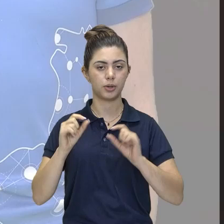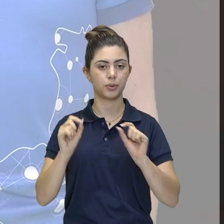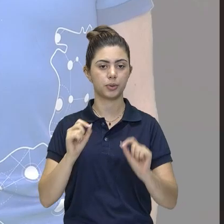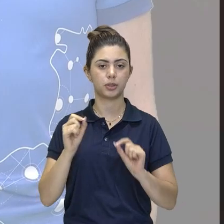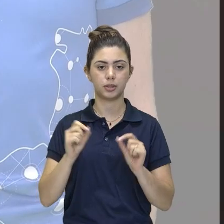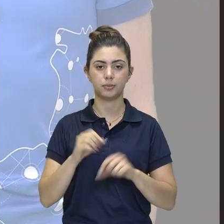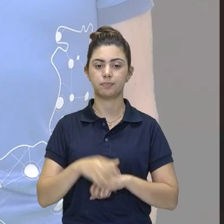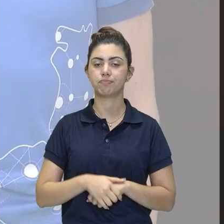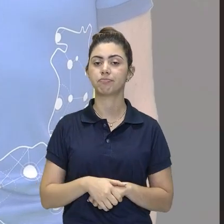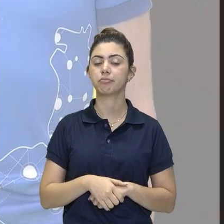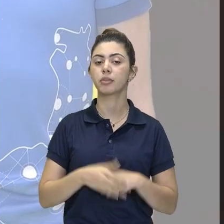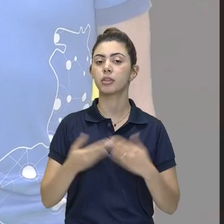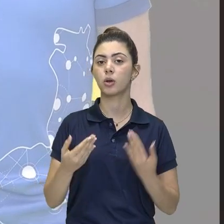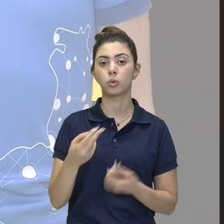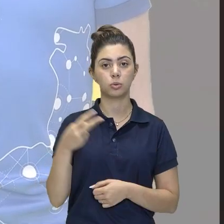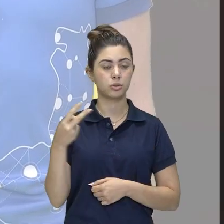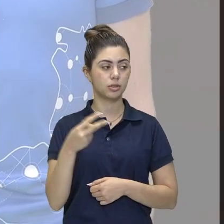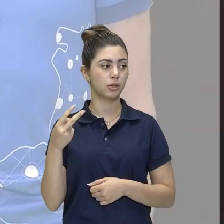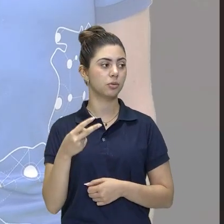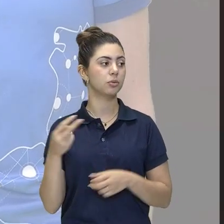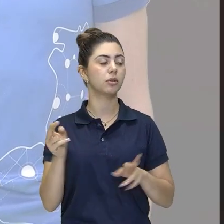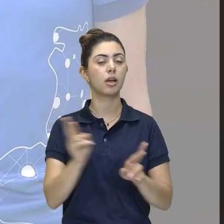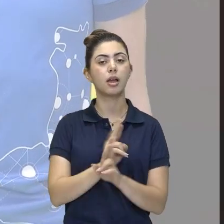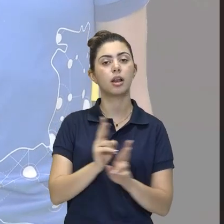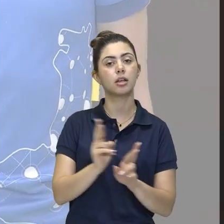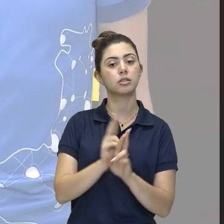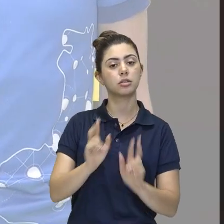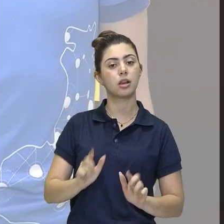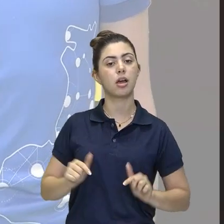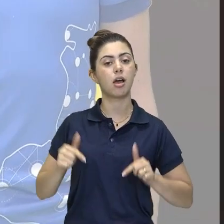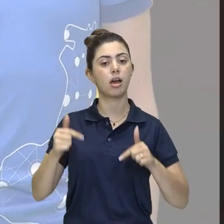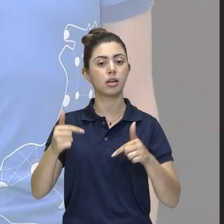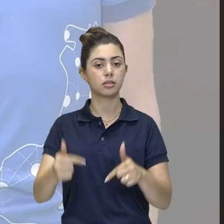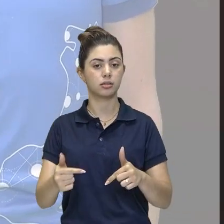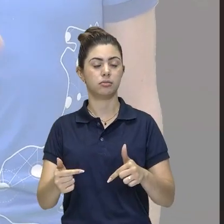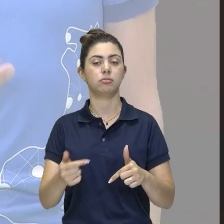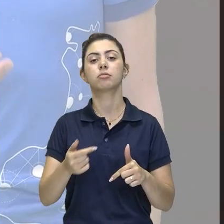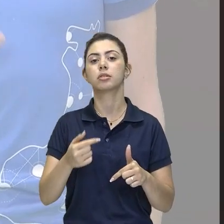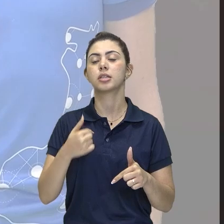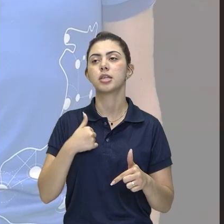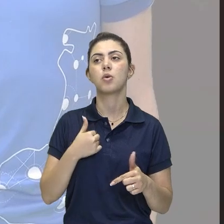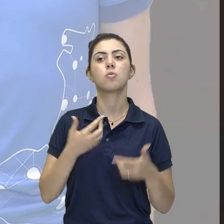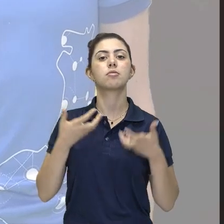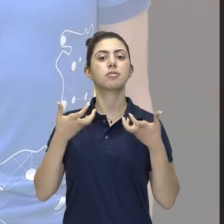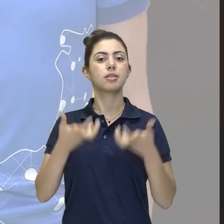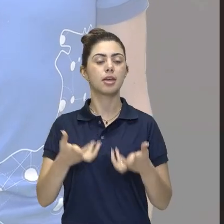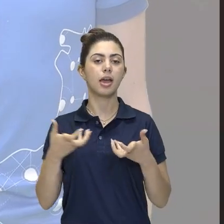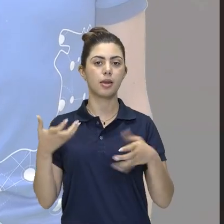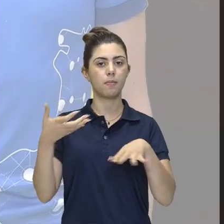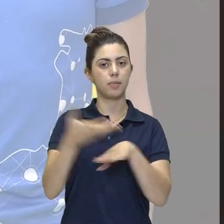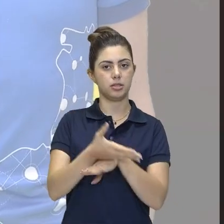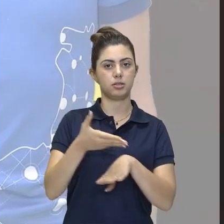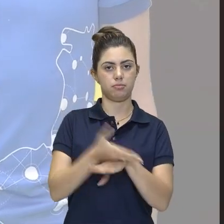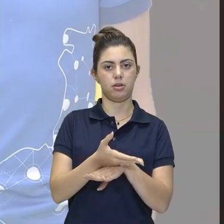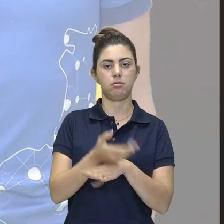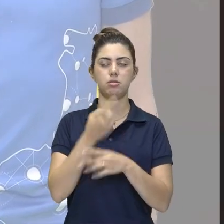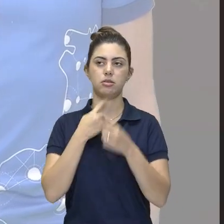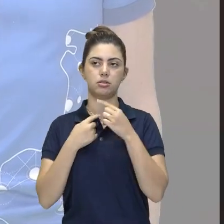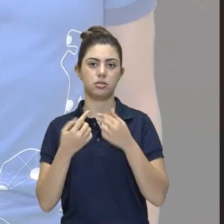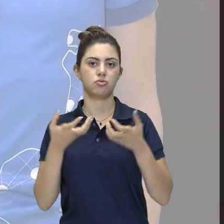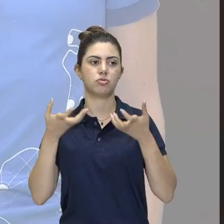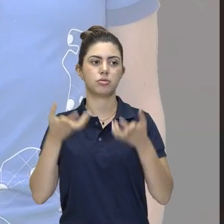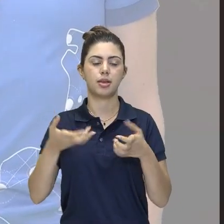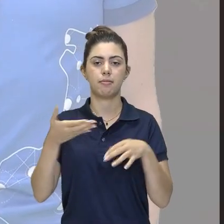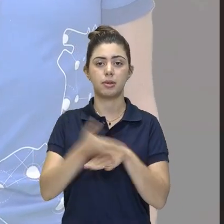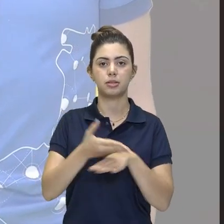está relacionada com a atividade voluntária, aquela que você quer participar. Você